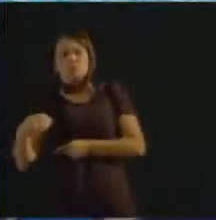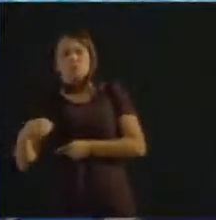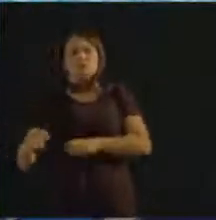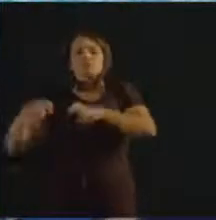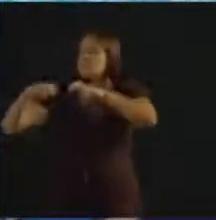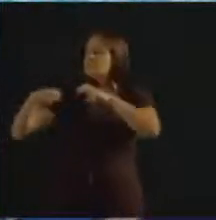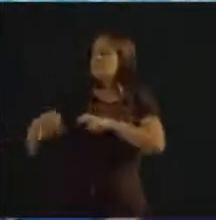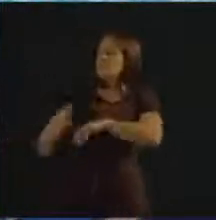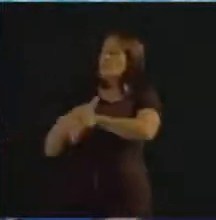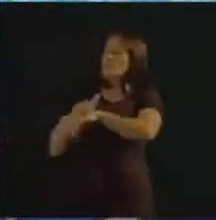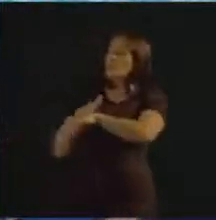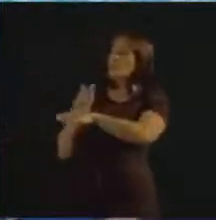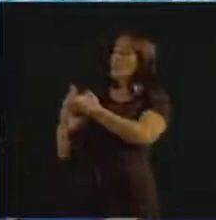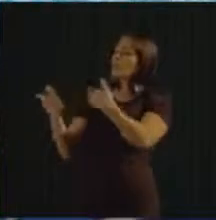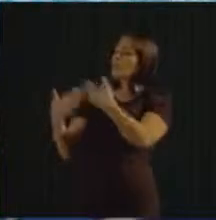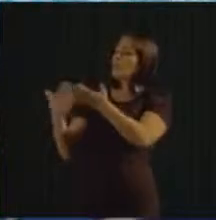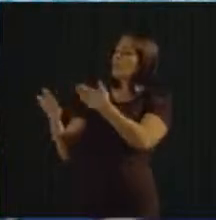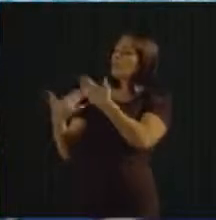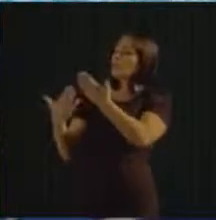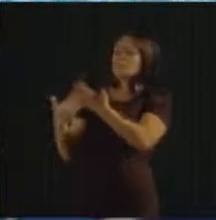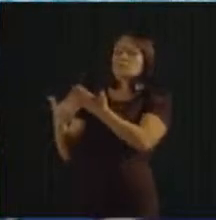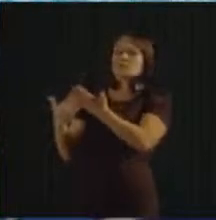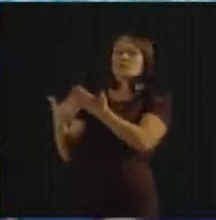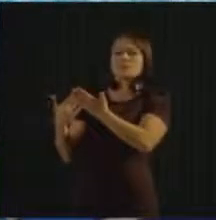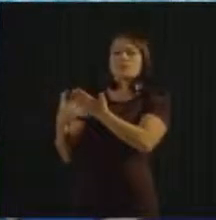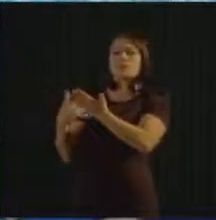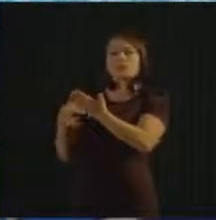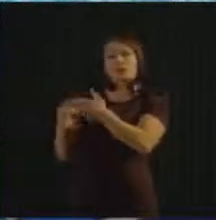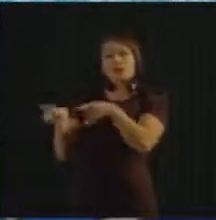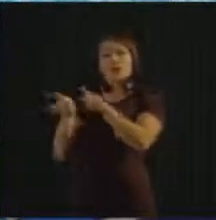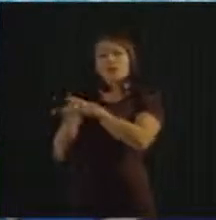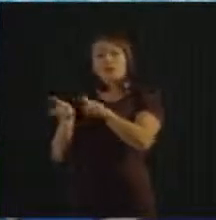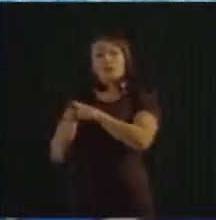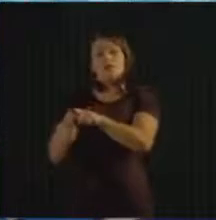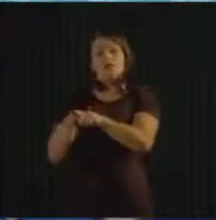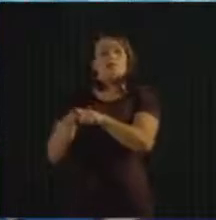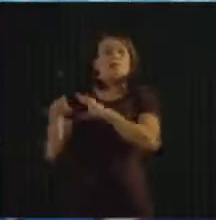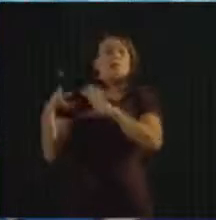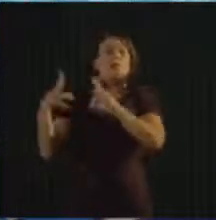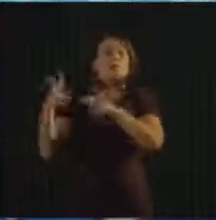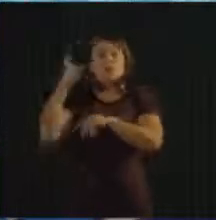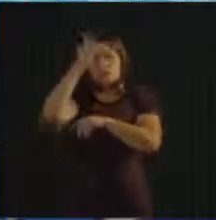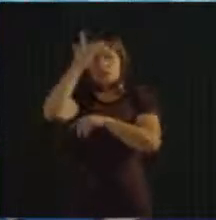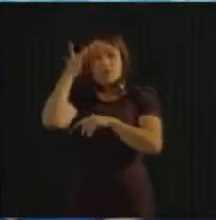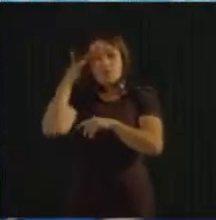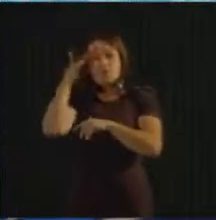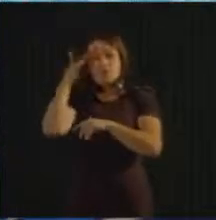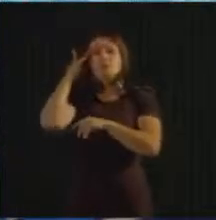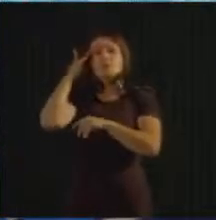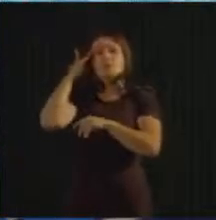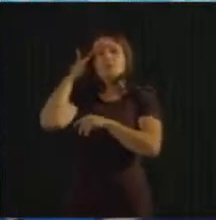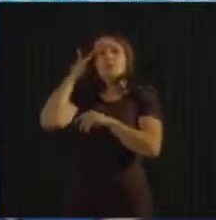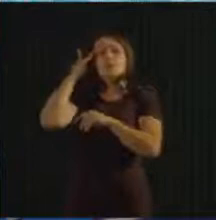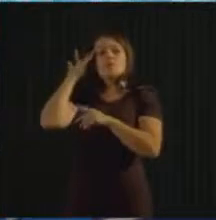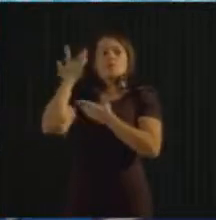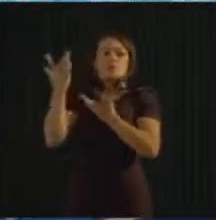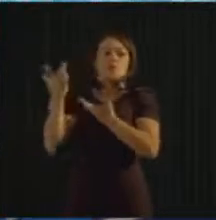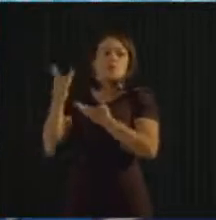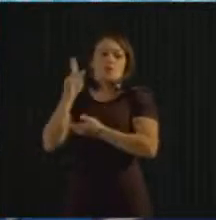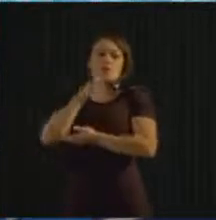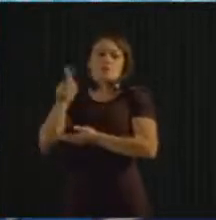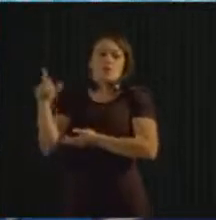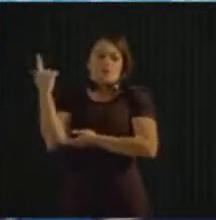E eu comentava com ela, eu sempre comento isso, inclusive com a nossa assessoria. E como também auditor da área de meio ambiente há 28 anos, professor também de